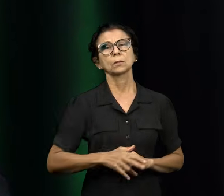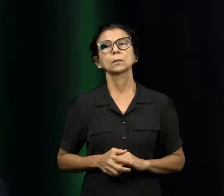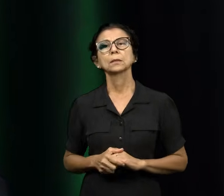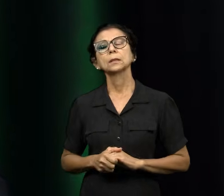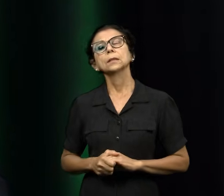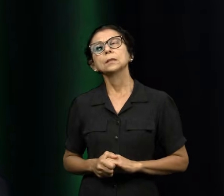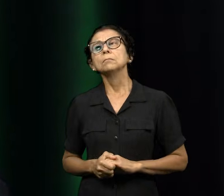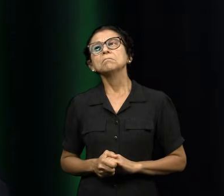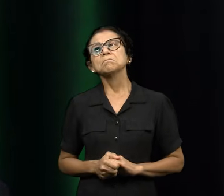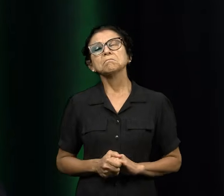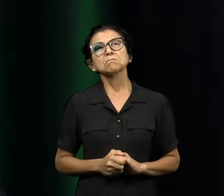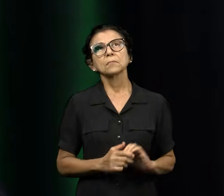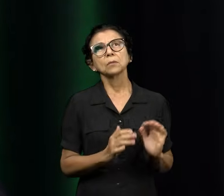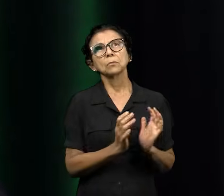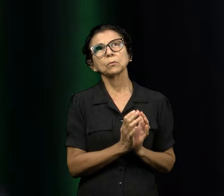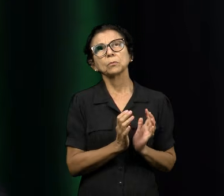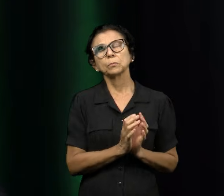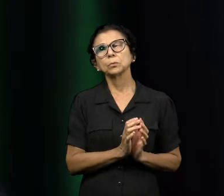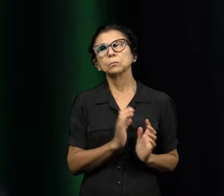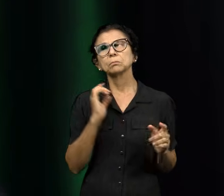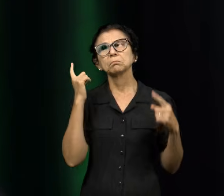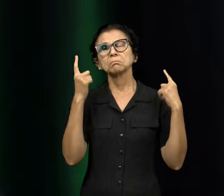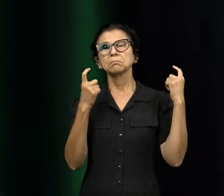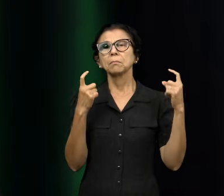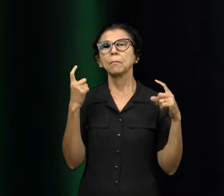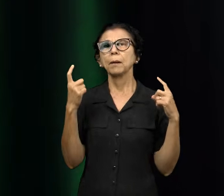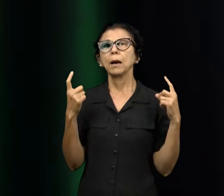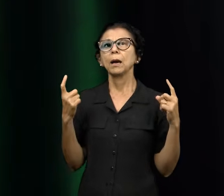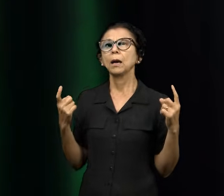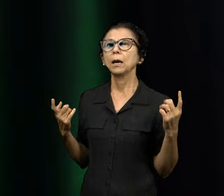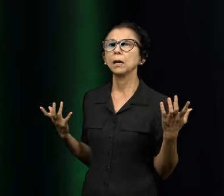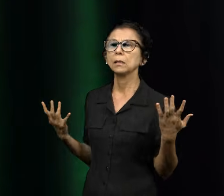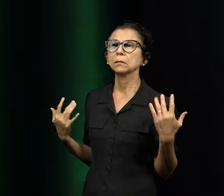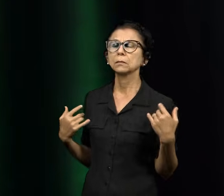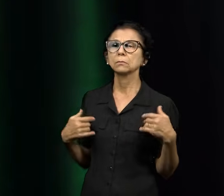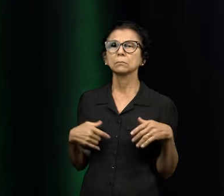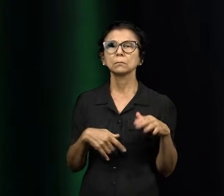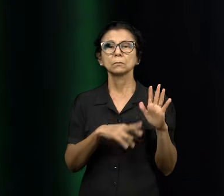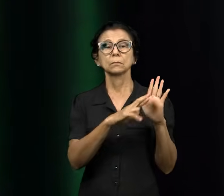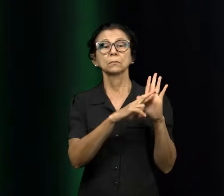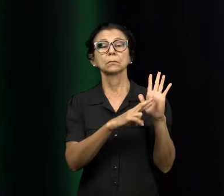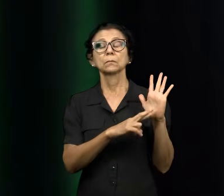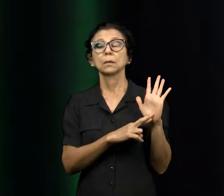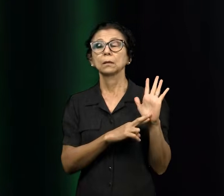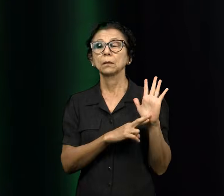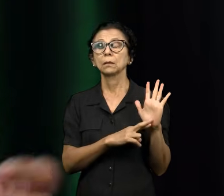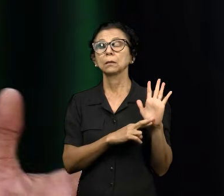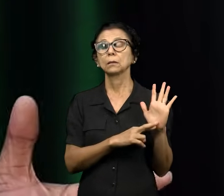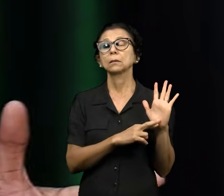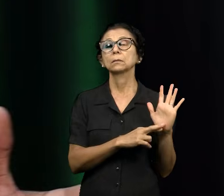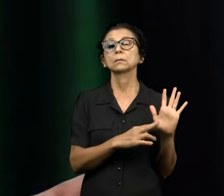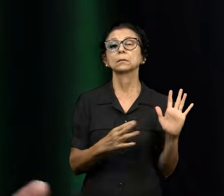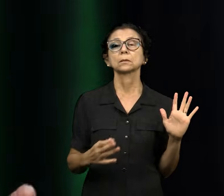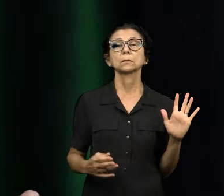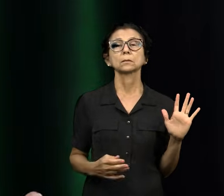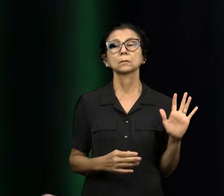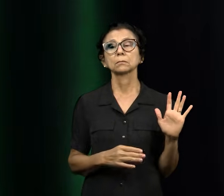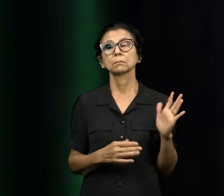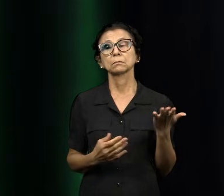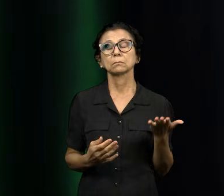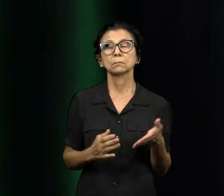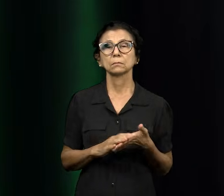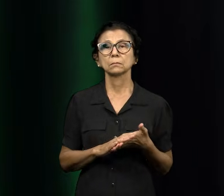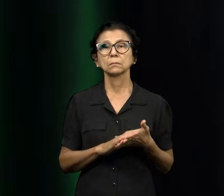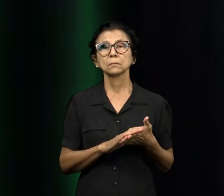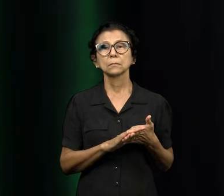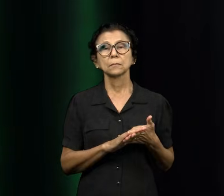bíblica aqui, eles estavam mais preocupados em cumprir rituais e dogmas do